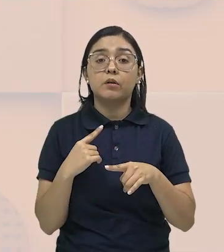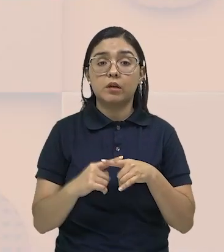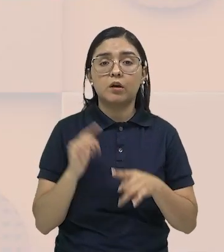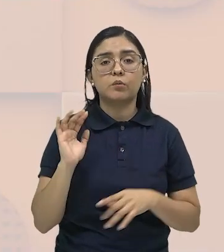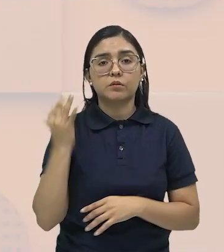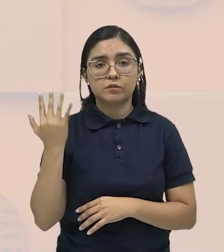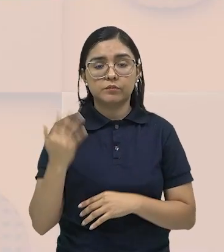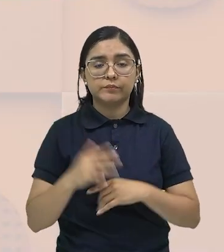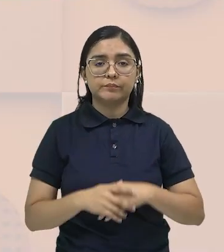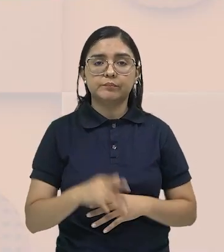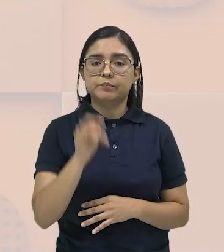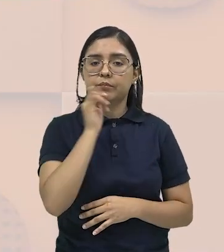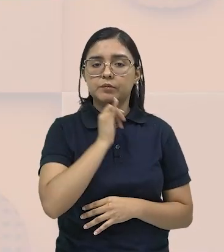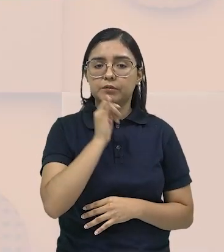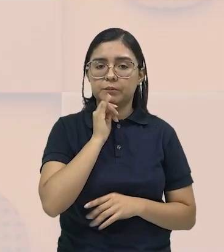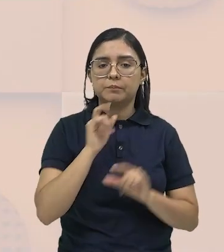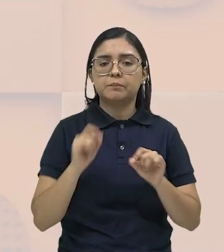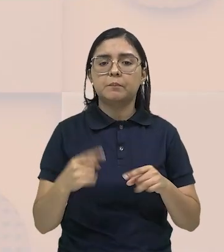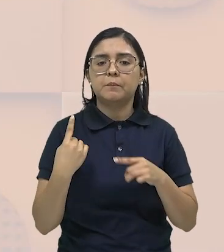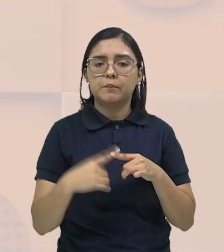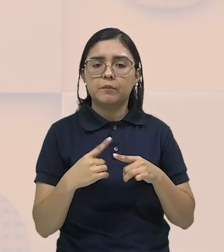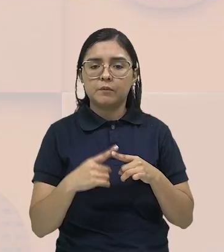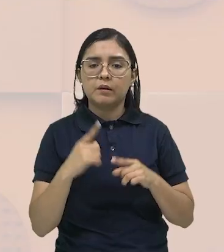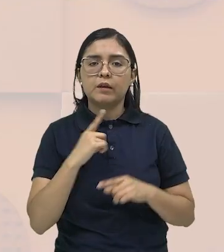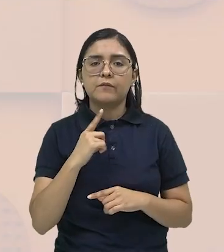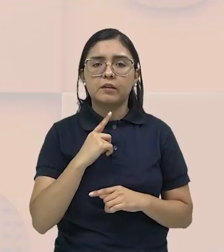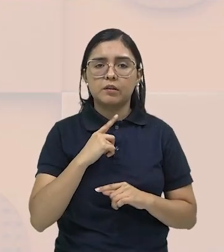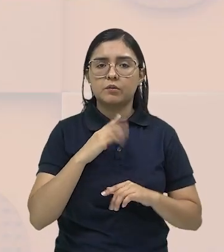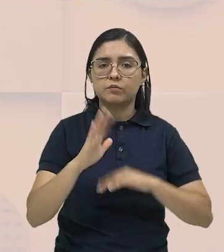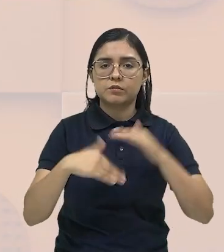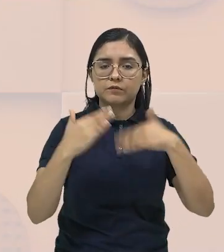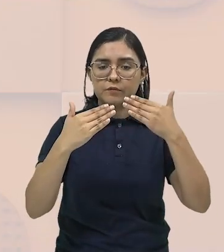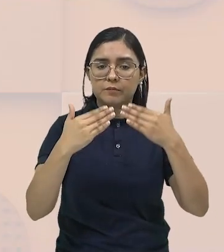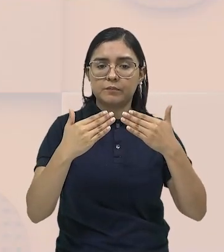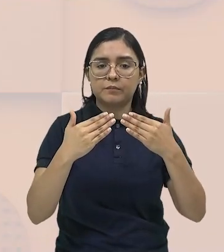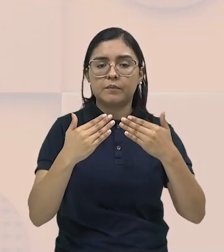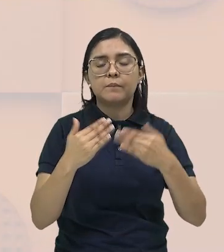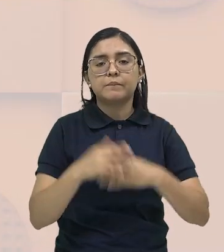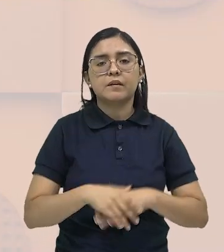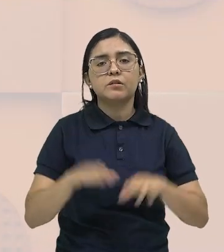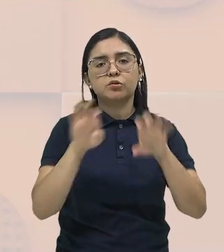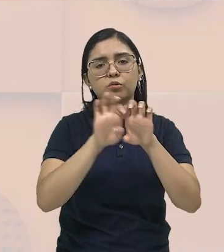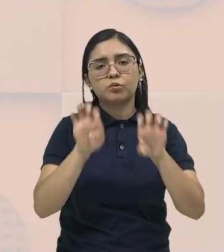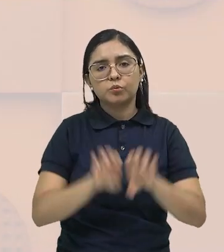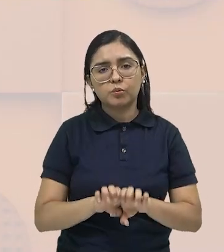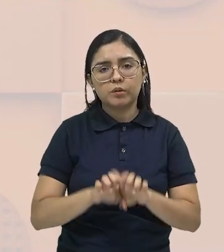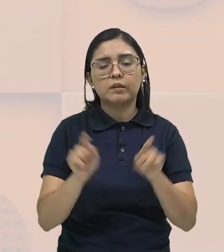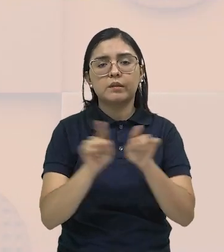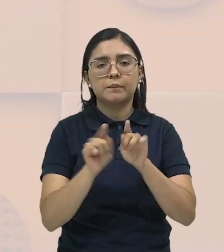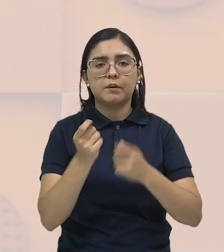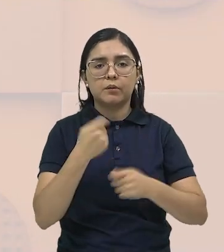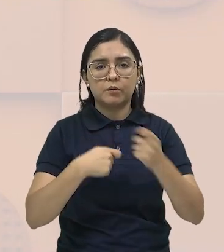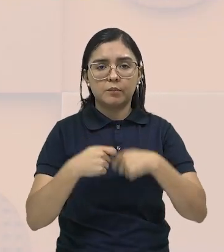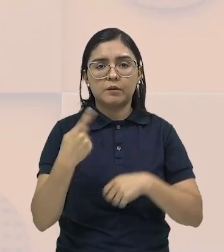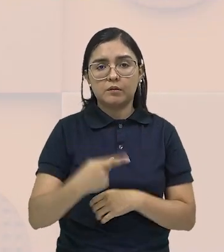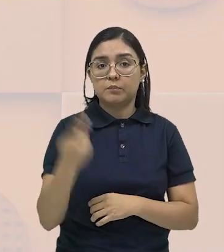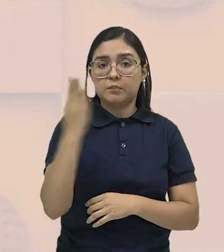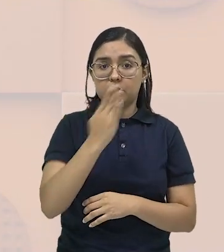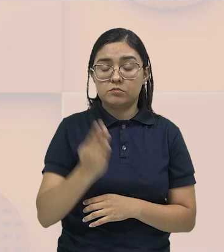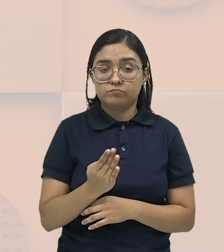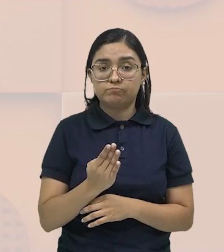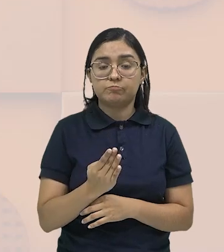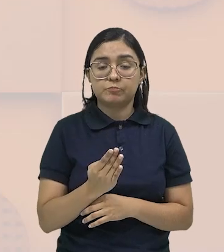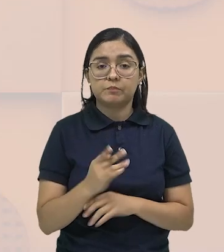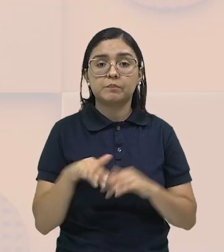Como, por exemplo, por que vai haver um desenvolvimento estrutural e econômico no Brasil?